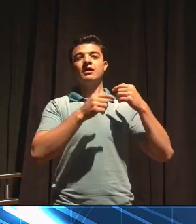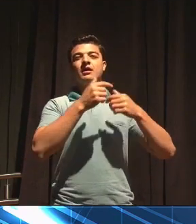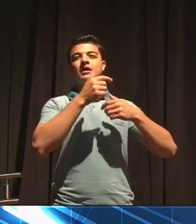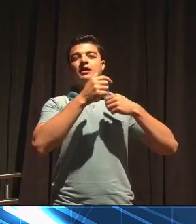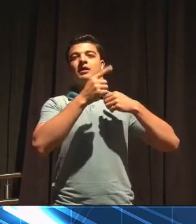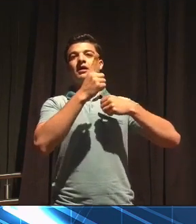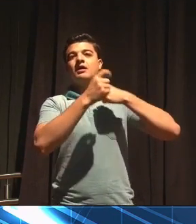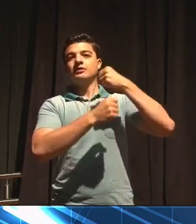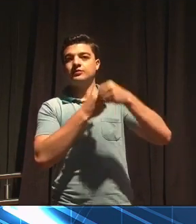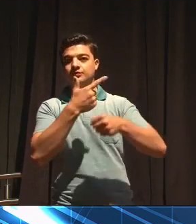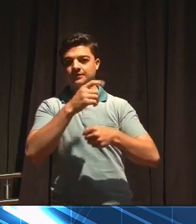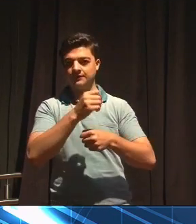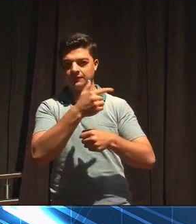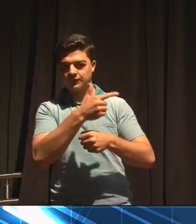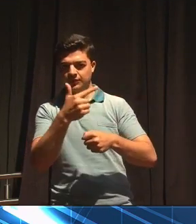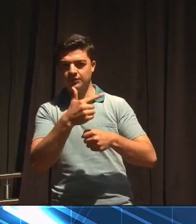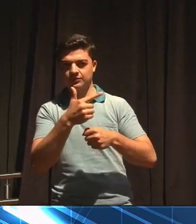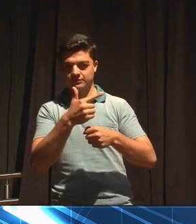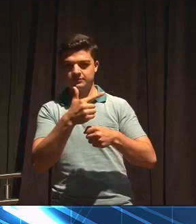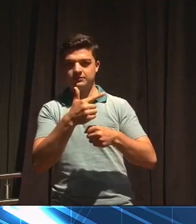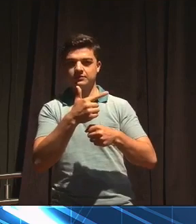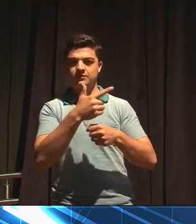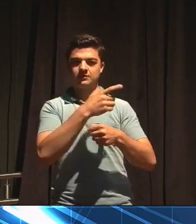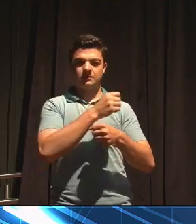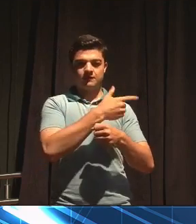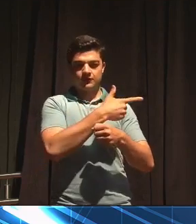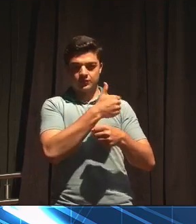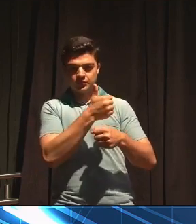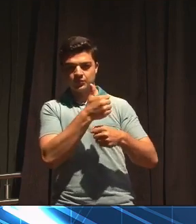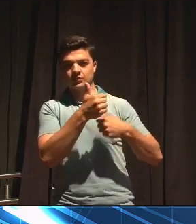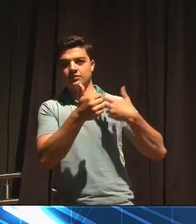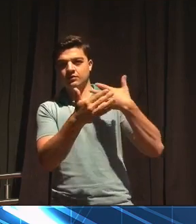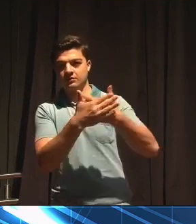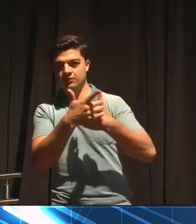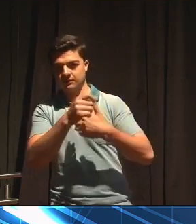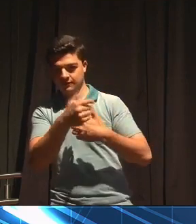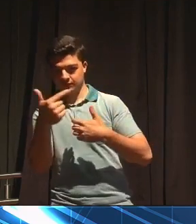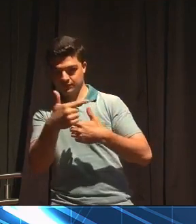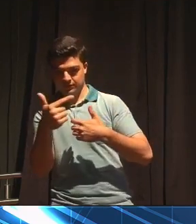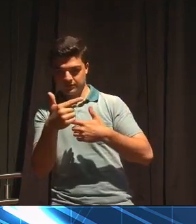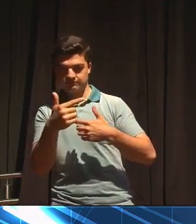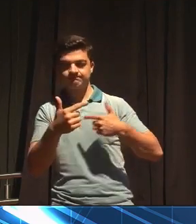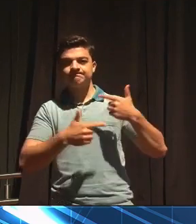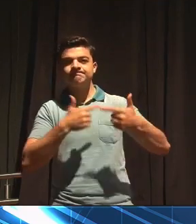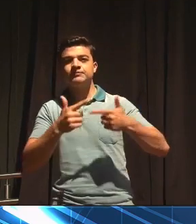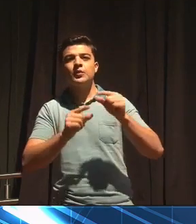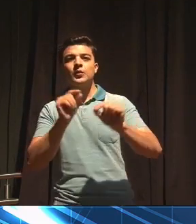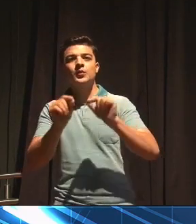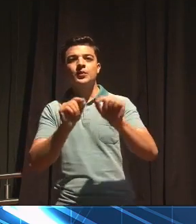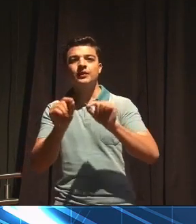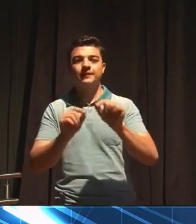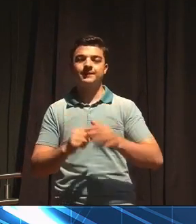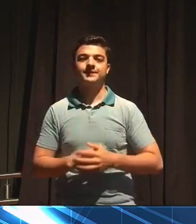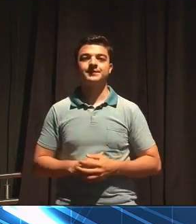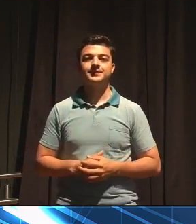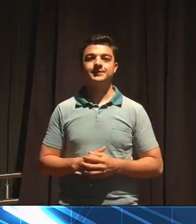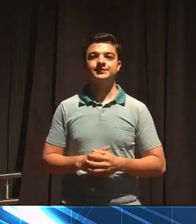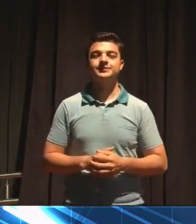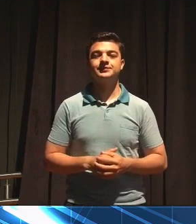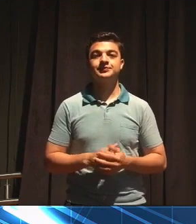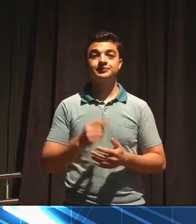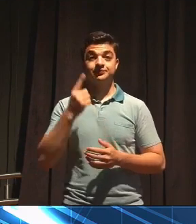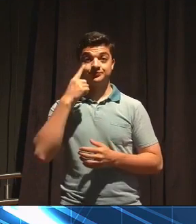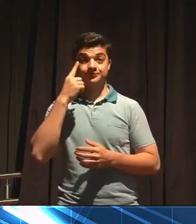2022 e final de 2021, com o SRE, com o Site Reliability Engineer e FinOps. Como é que a gente juntou essas duas